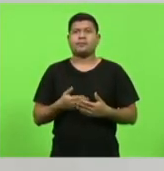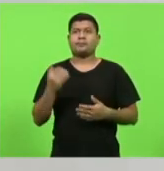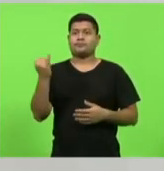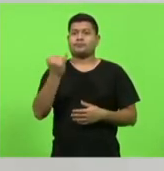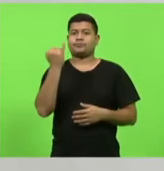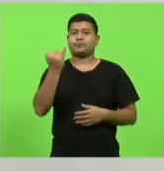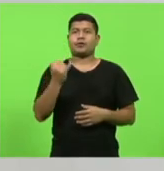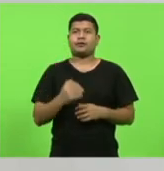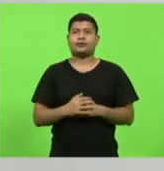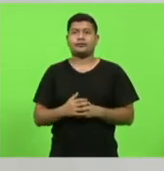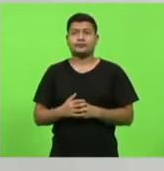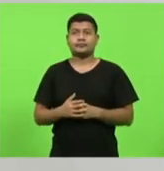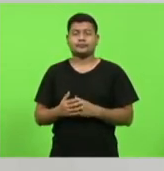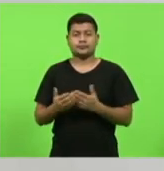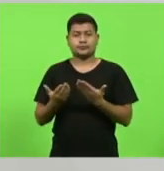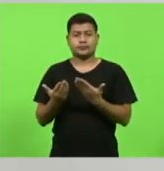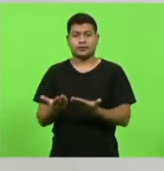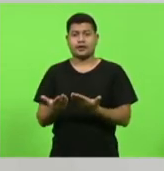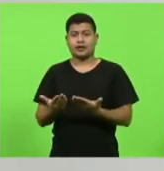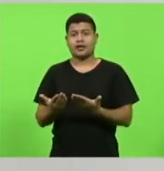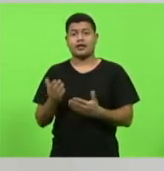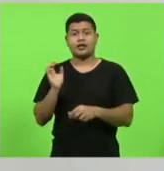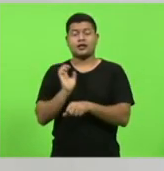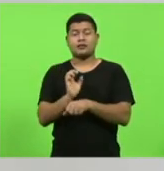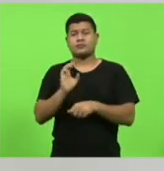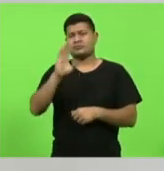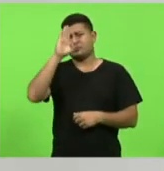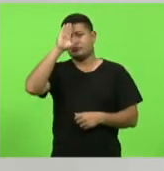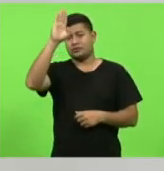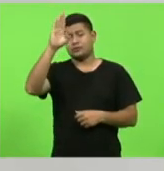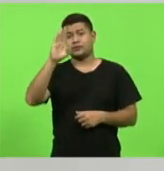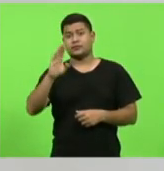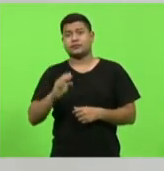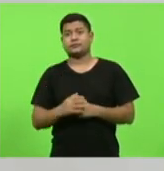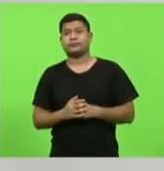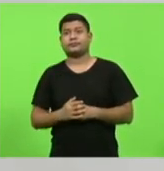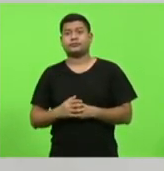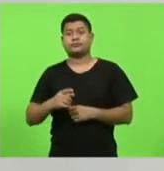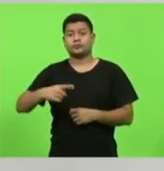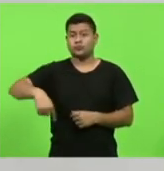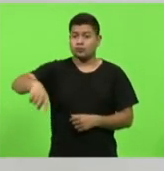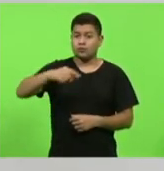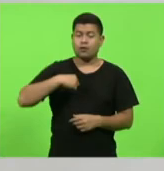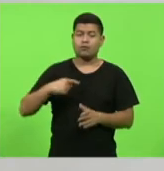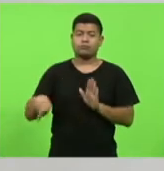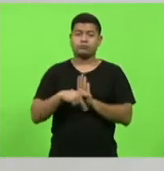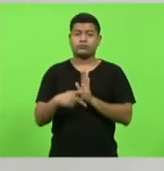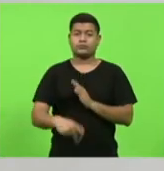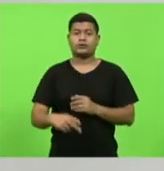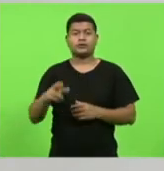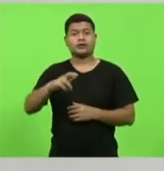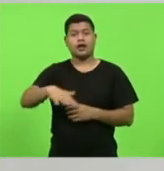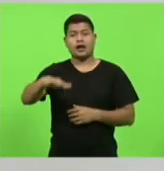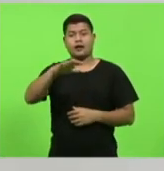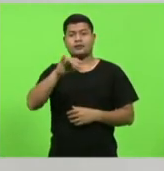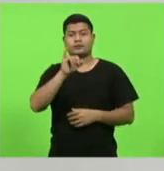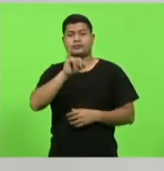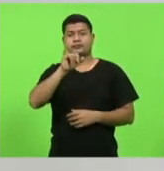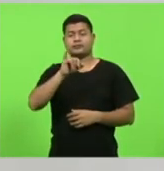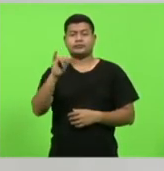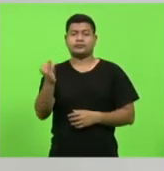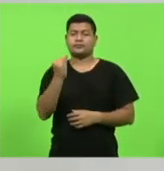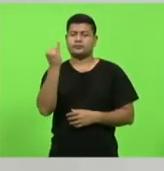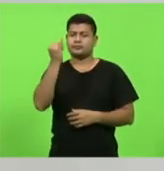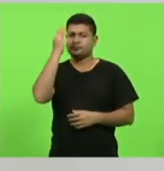todos nós, né, do Estado, mas principalmente, deputado Ismael, nós que somos do Vale do Itajaí, sabemos o quanto é importante essa obra.